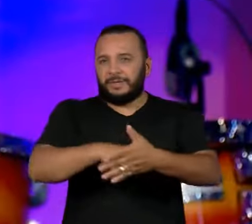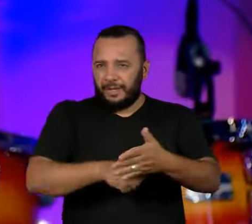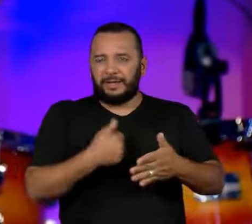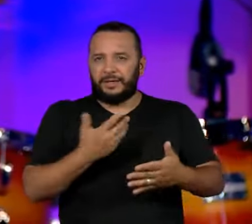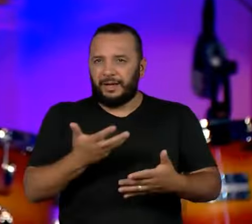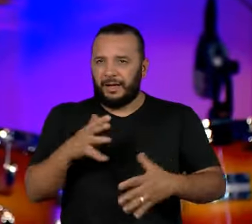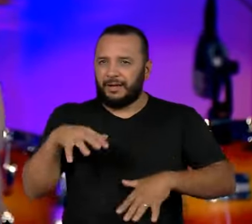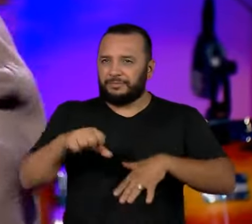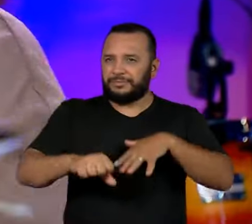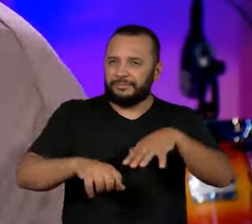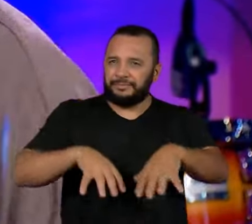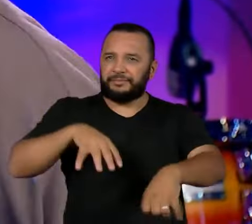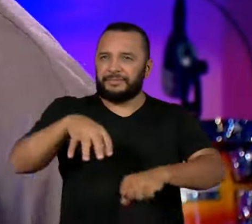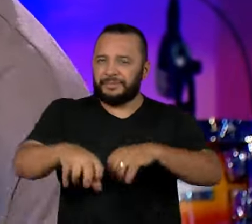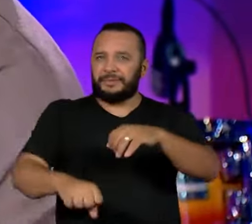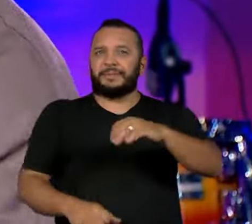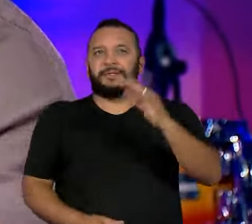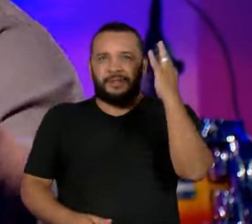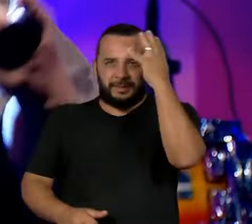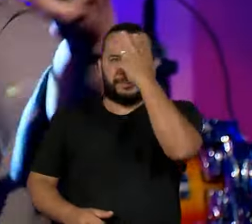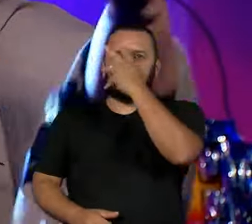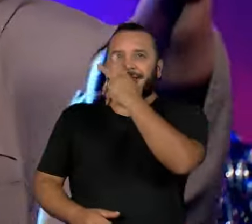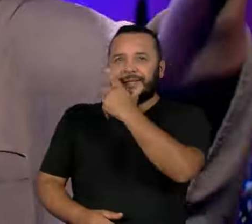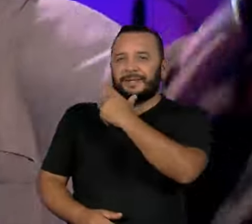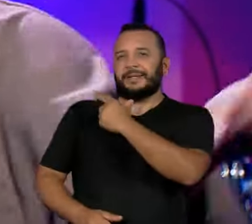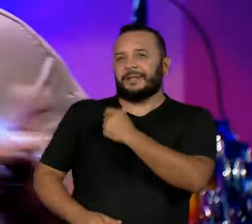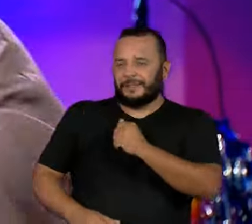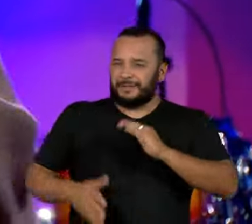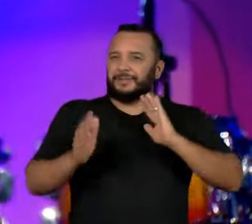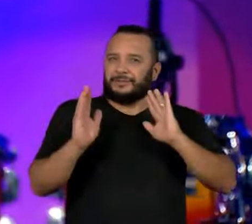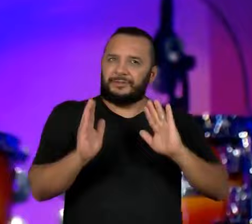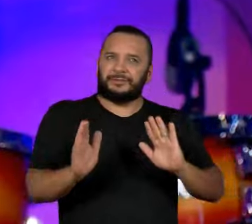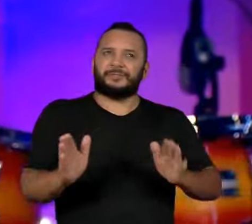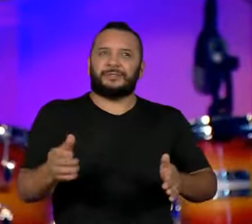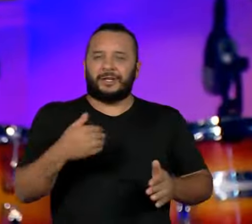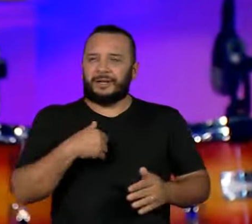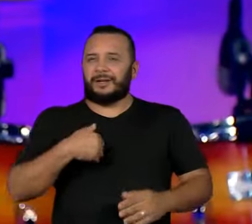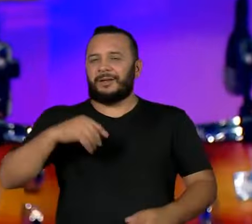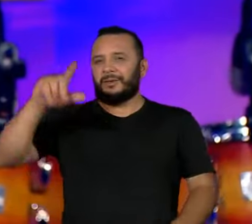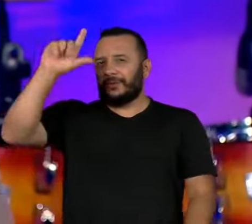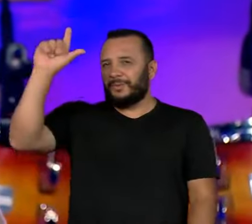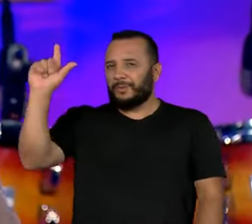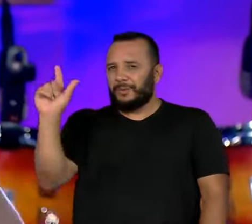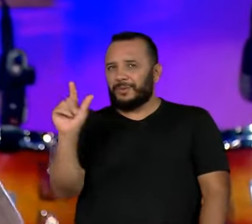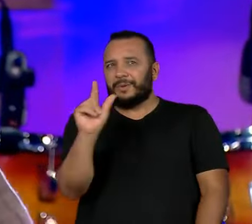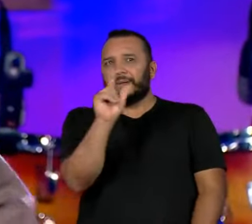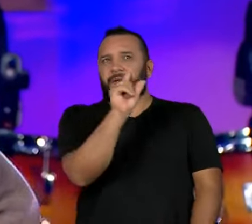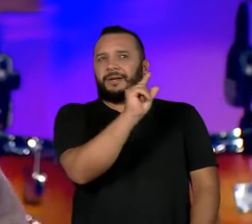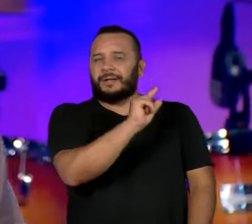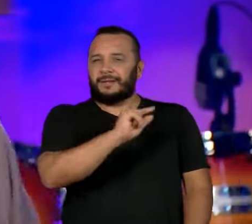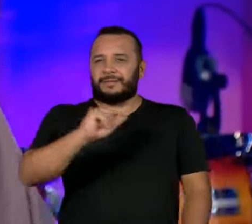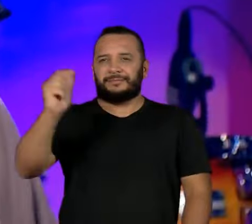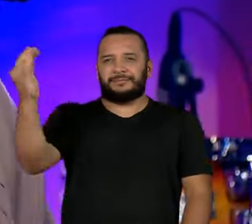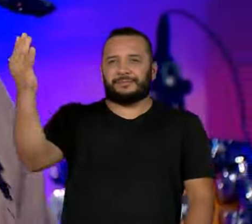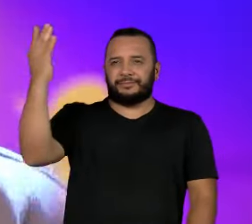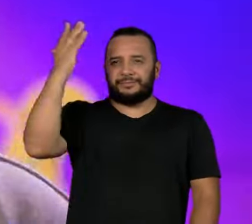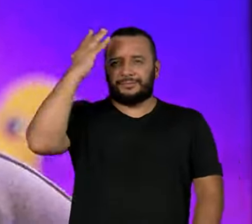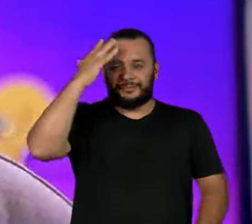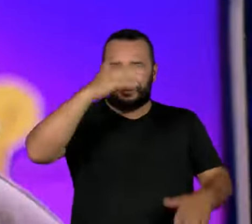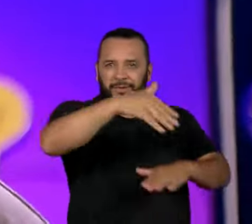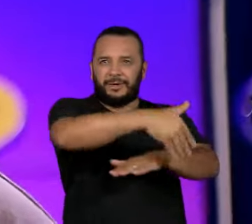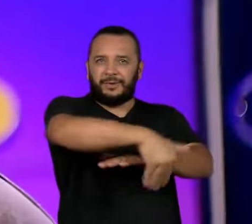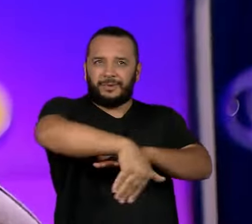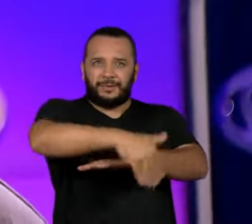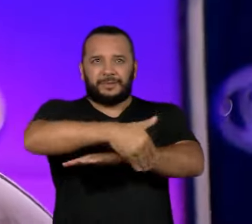a beleza dos seus rituais. Vem a lua de Luanda para iluminar a rua.